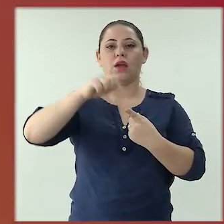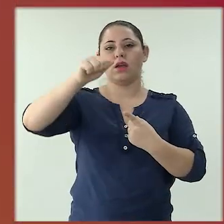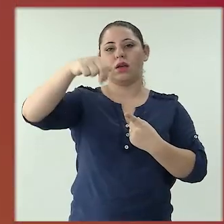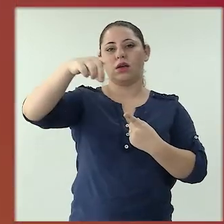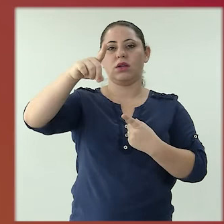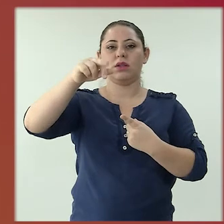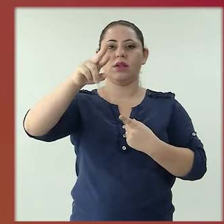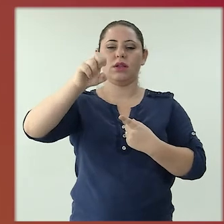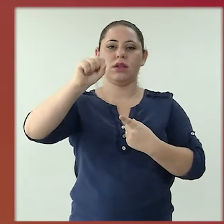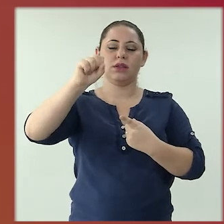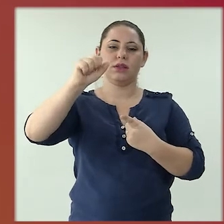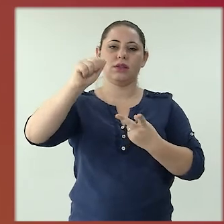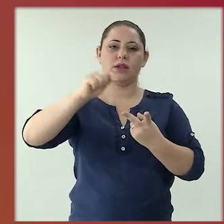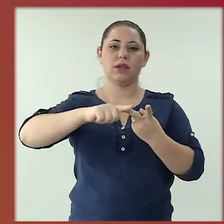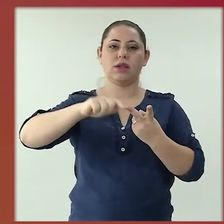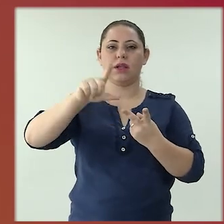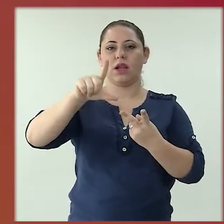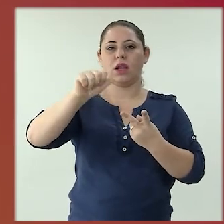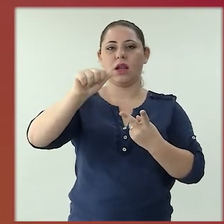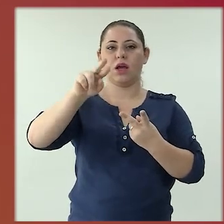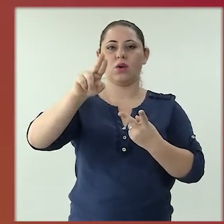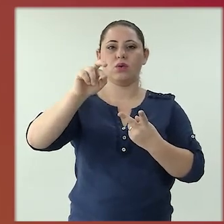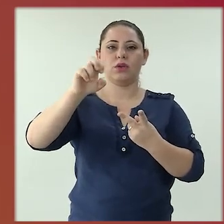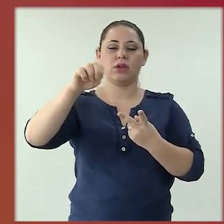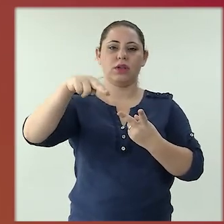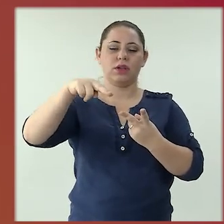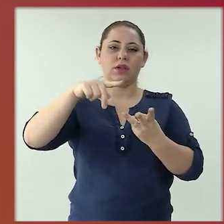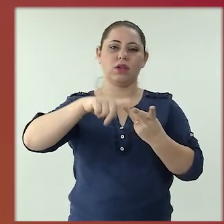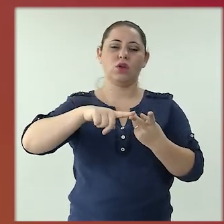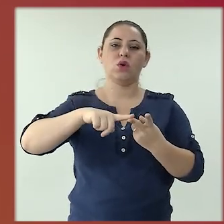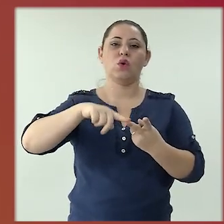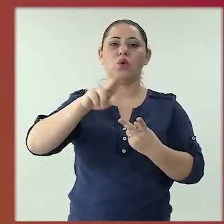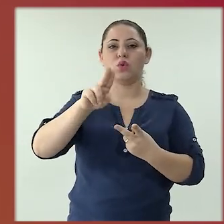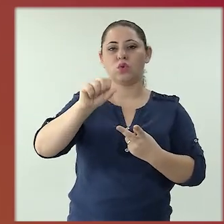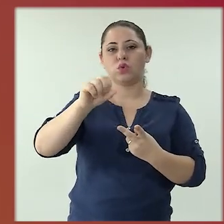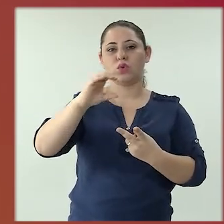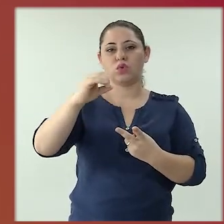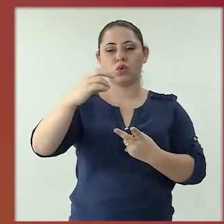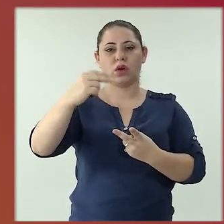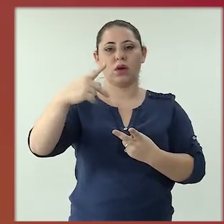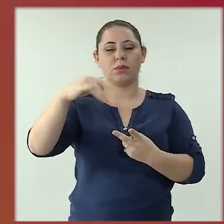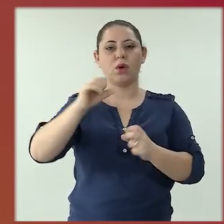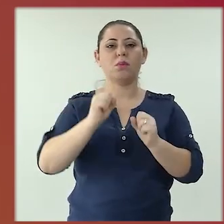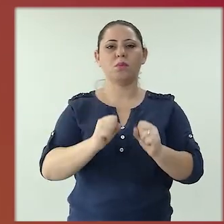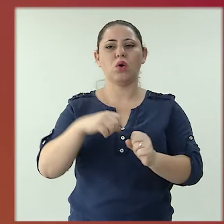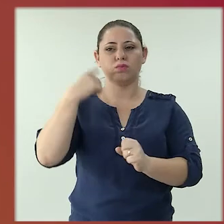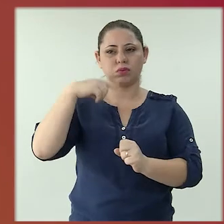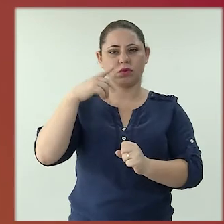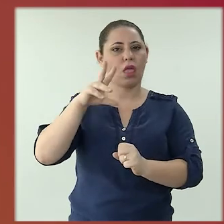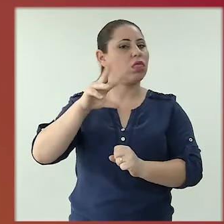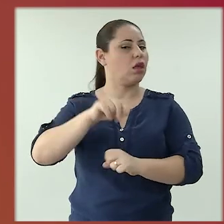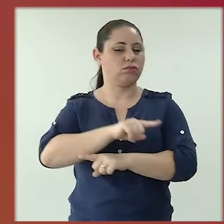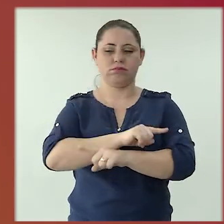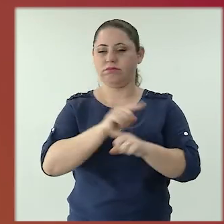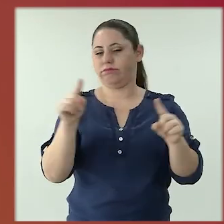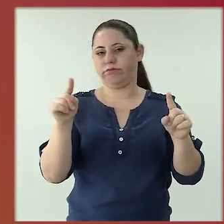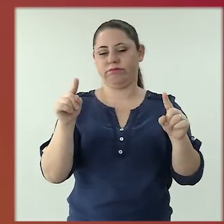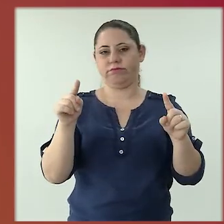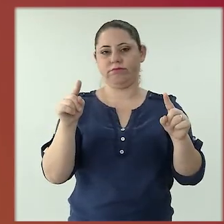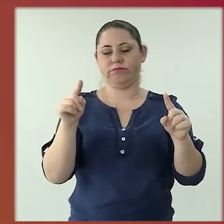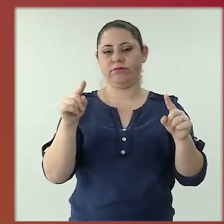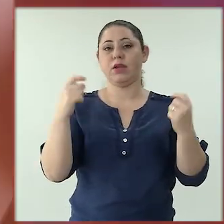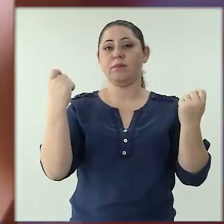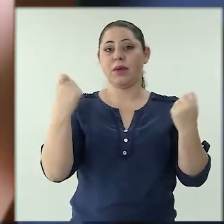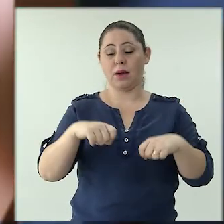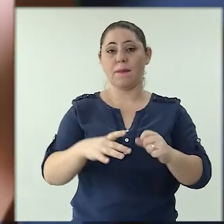Sena e a Lauren Gomes, elas querem saber, o uso capião extrajudicial pode ser feito sem advogado? A gente sabe que não, né? Mas também